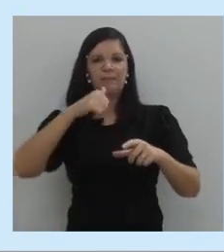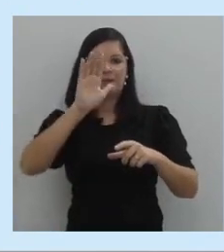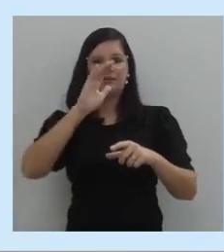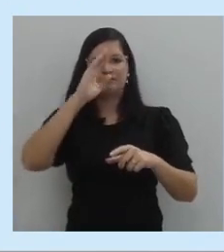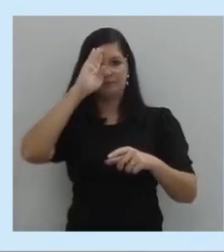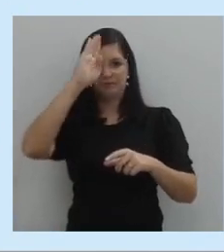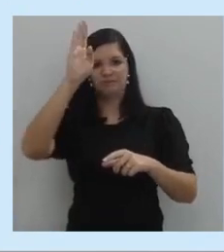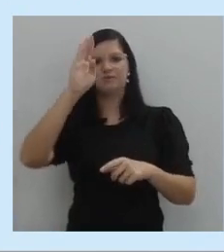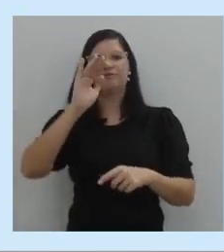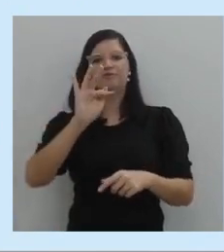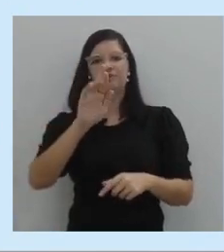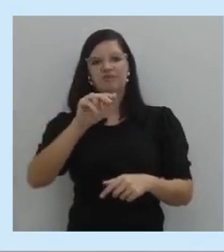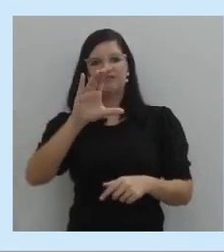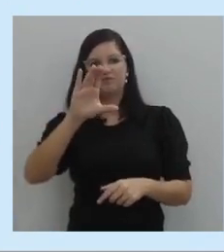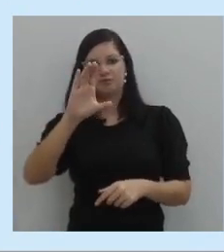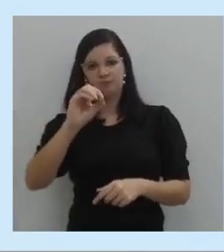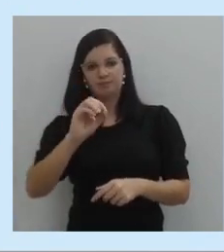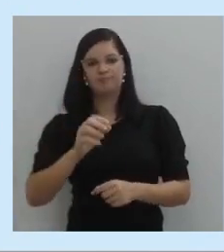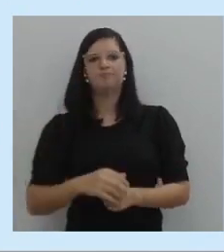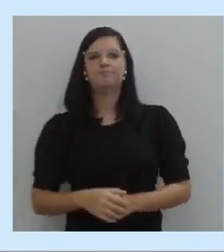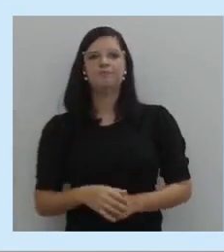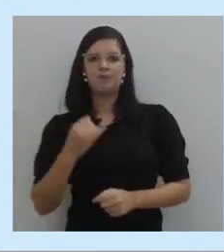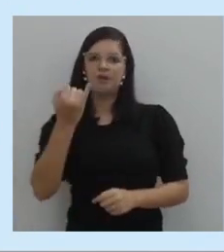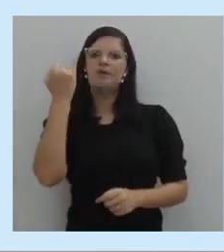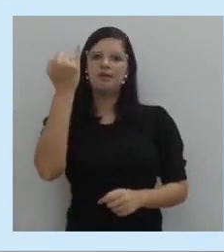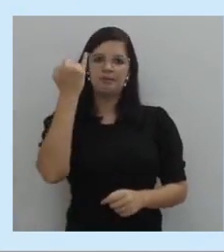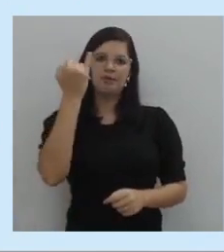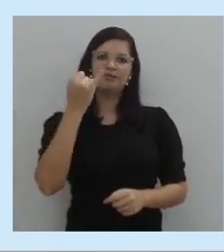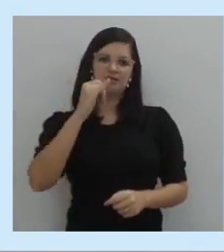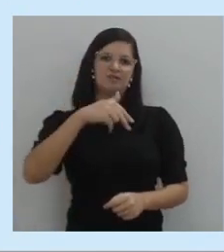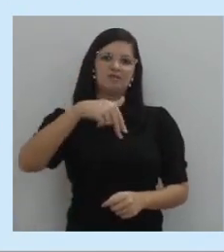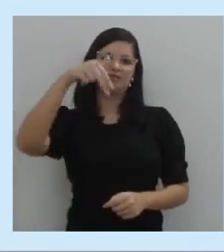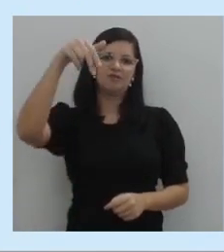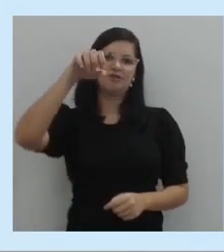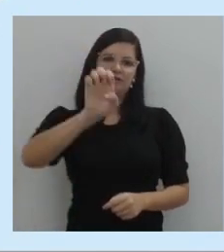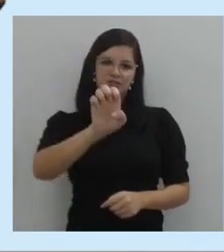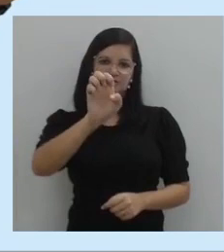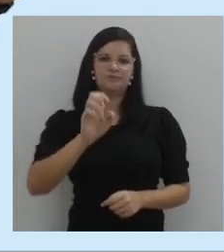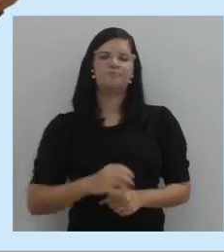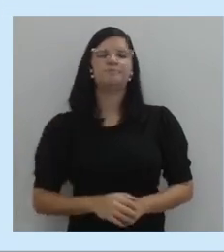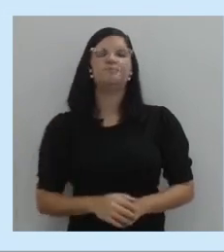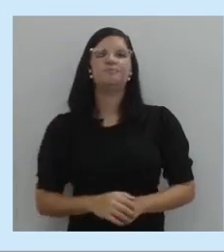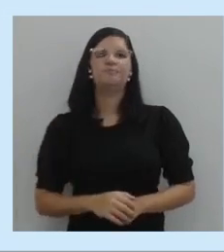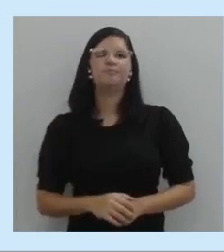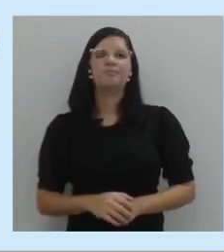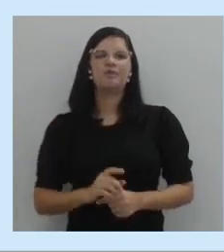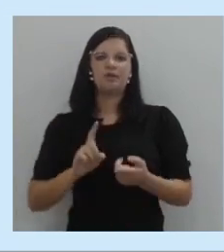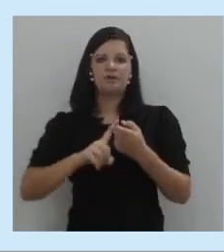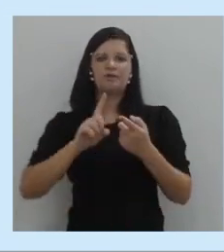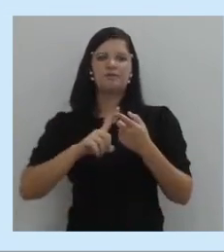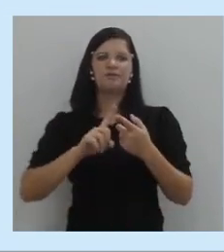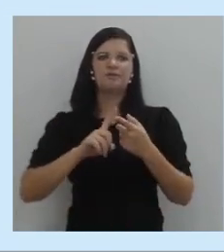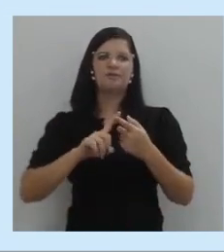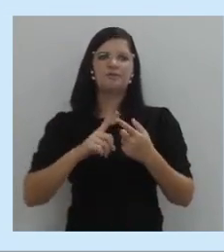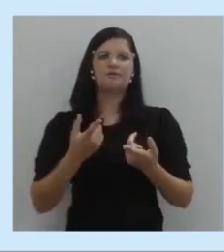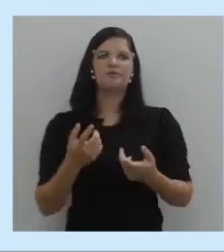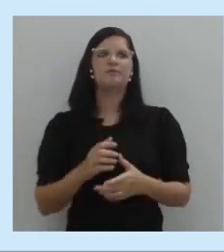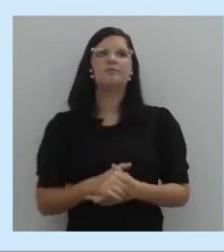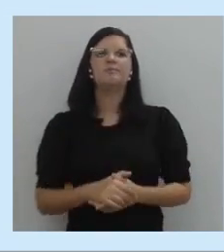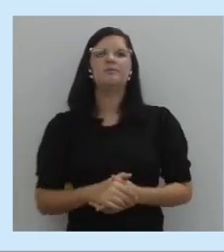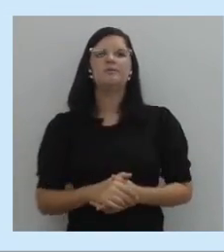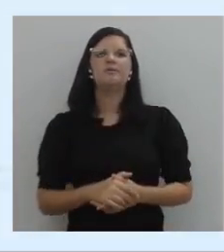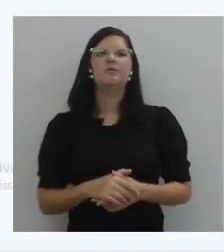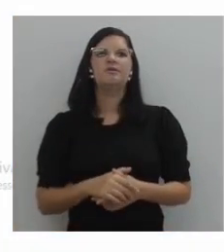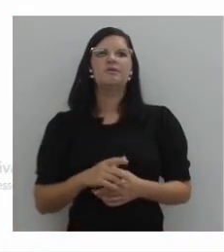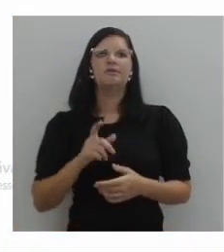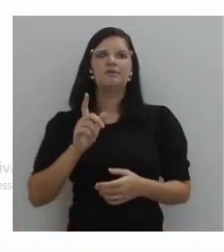seu principal rio, certo? E é bem importante aqui para a região Nordeste também, certo? Há também a bacia do Uruguai. Olha na